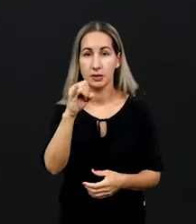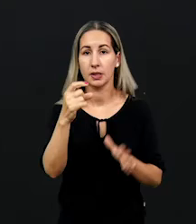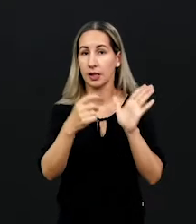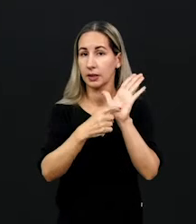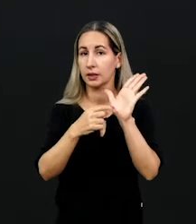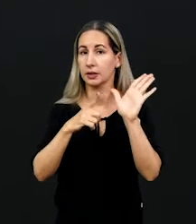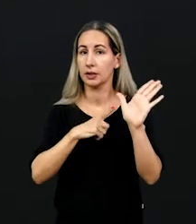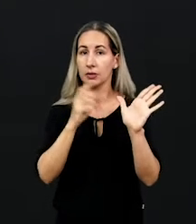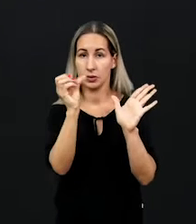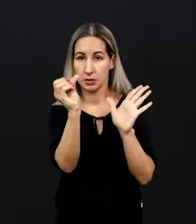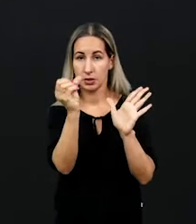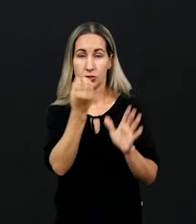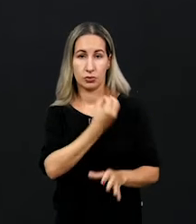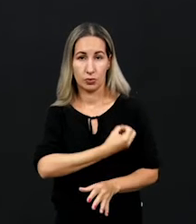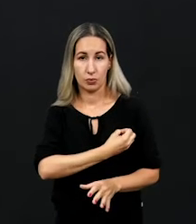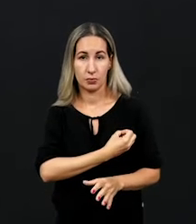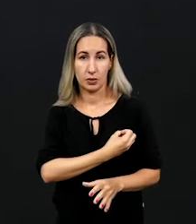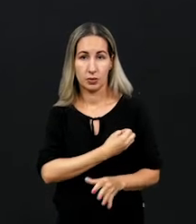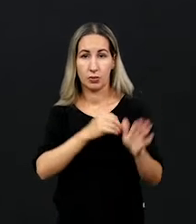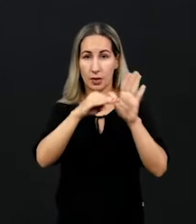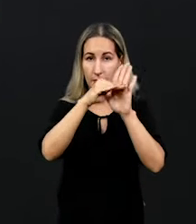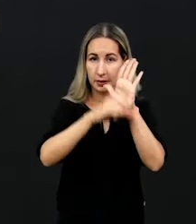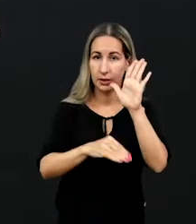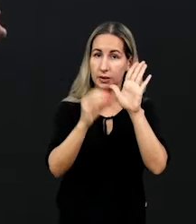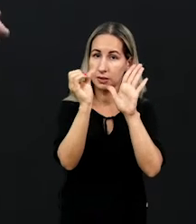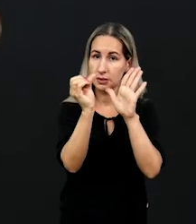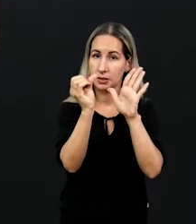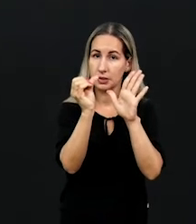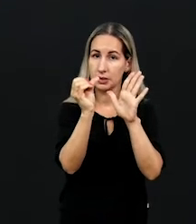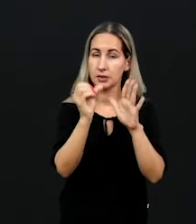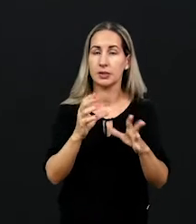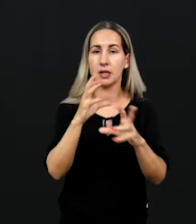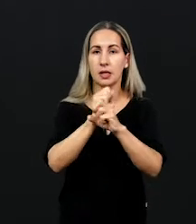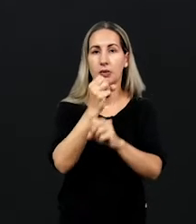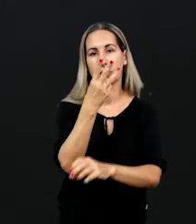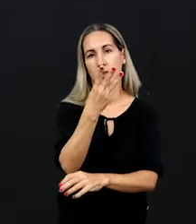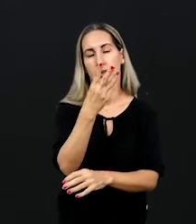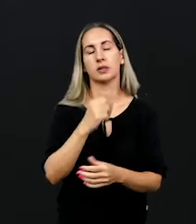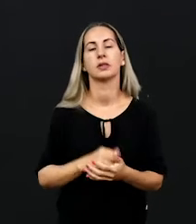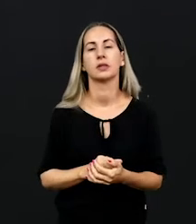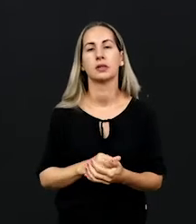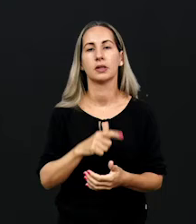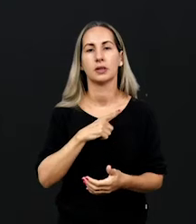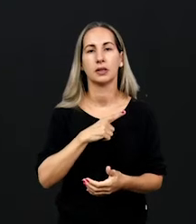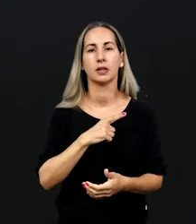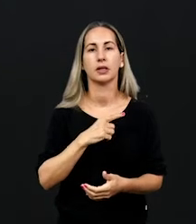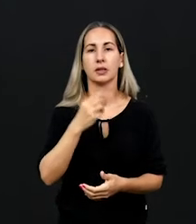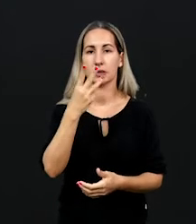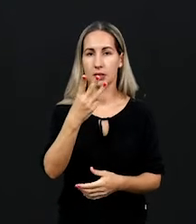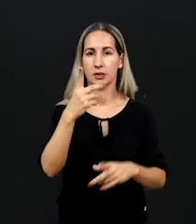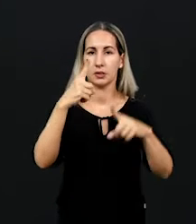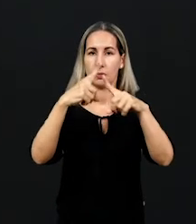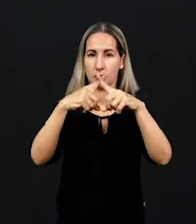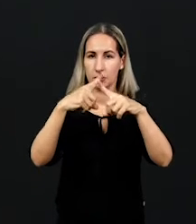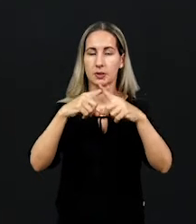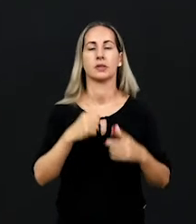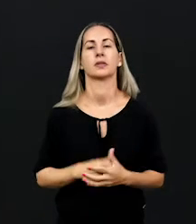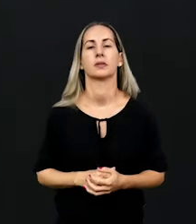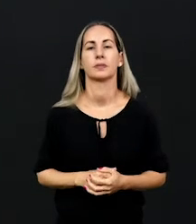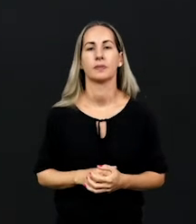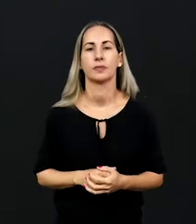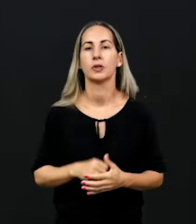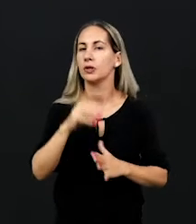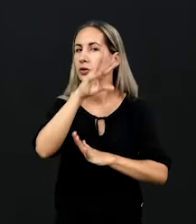aqui 6 números, a metade de 6 é 3. Então, eu tenho aqui 3 multiplicações.